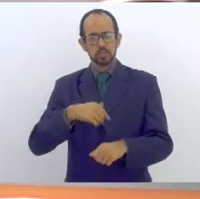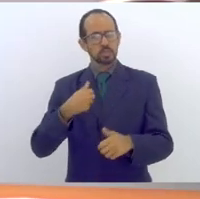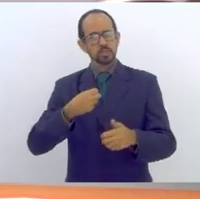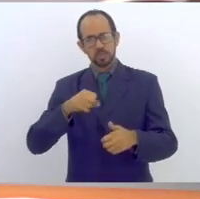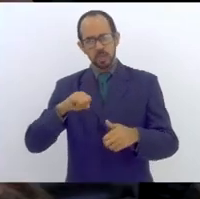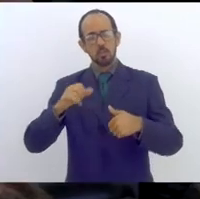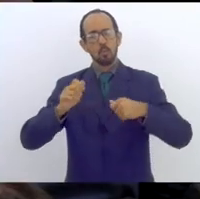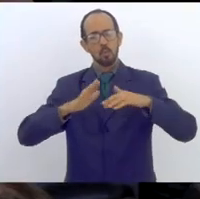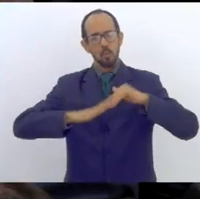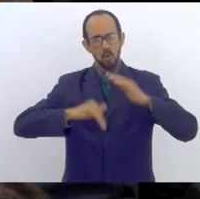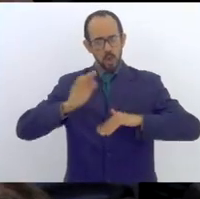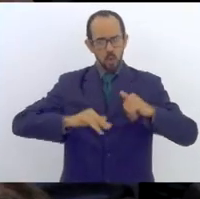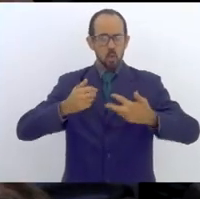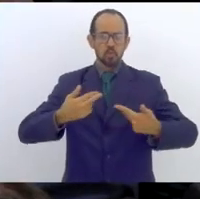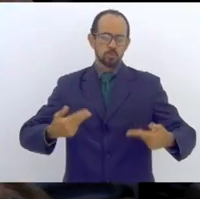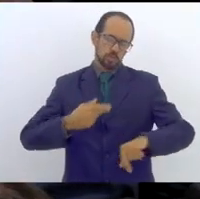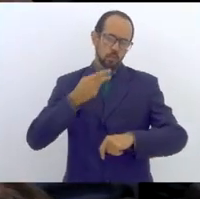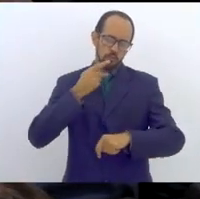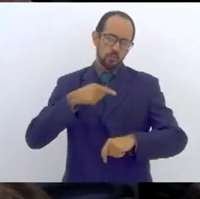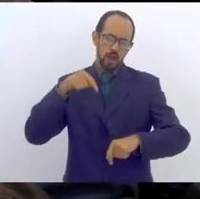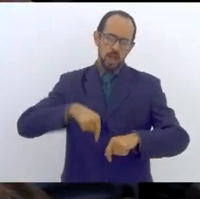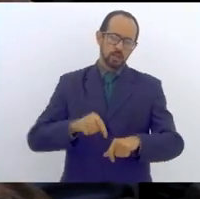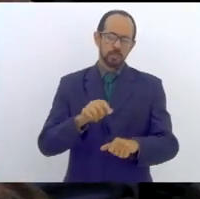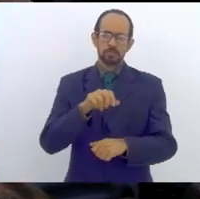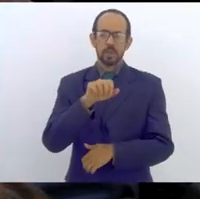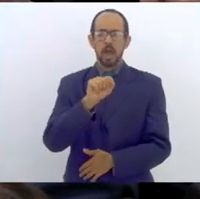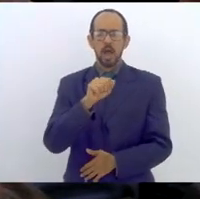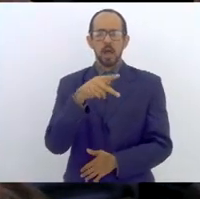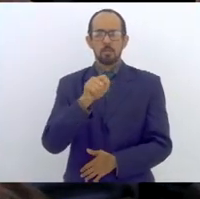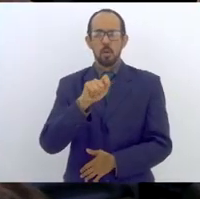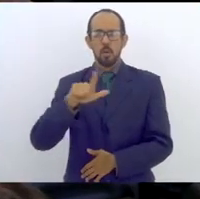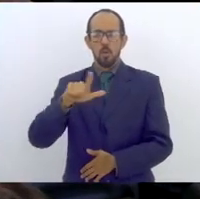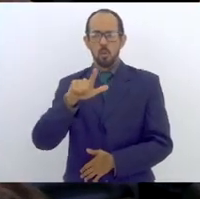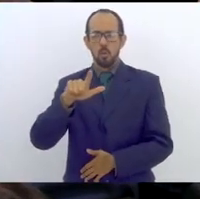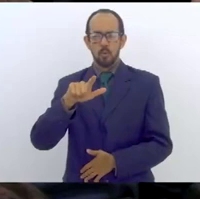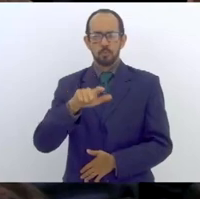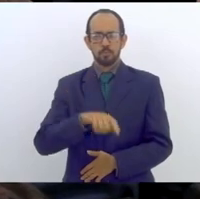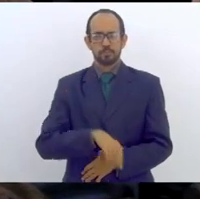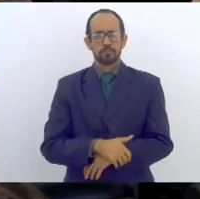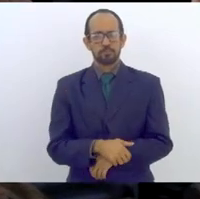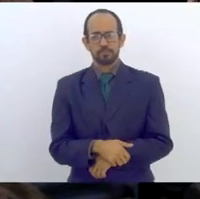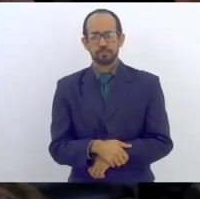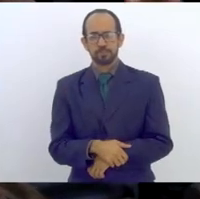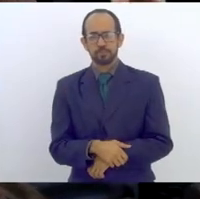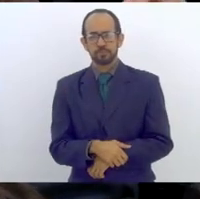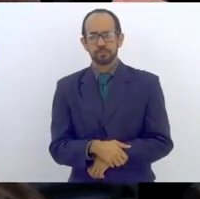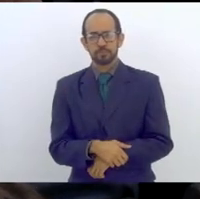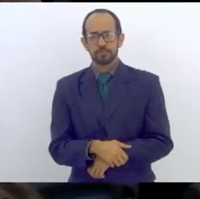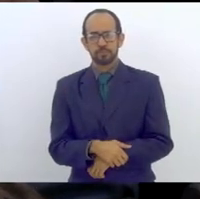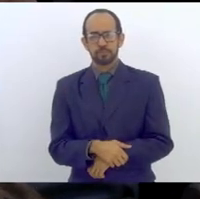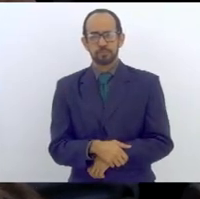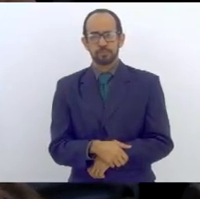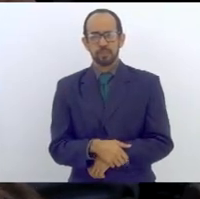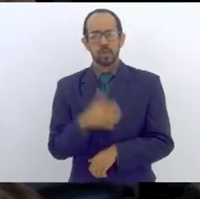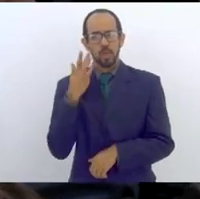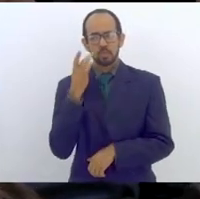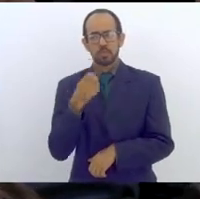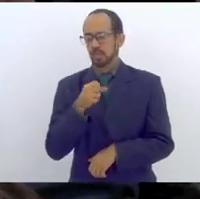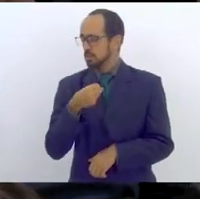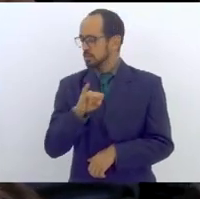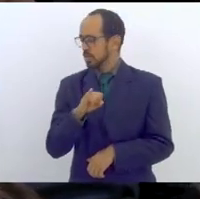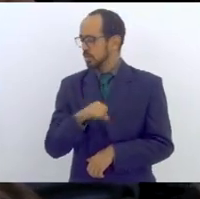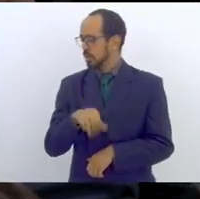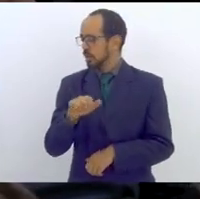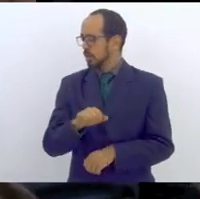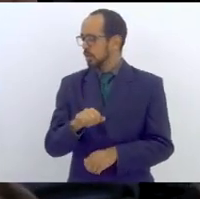poder avançar então tão escritos apol Alessandra não sei se Doutor vai querer